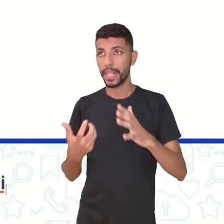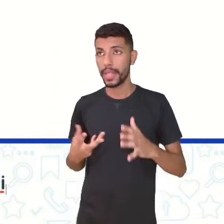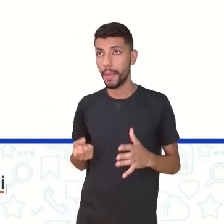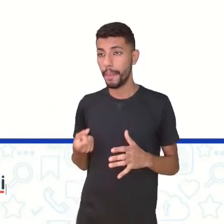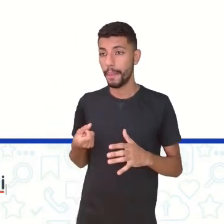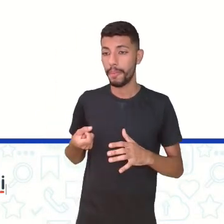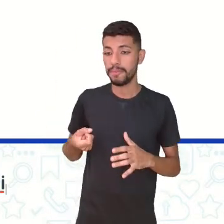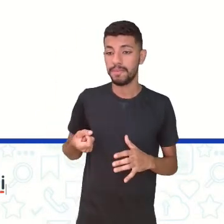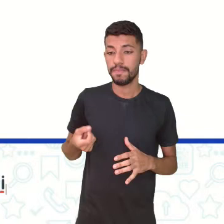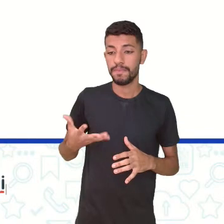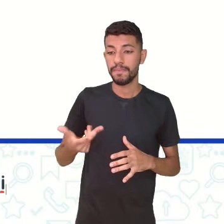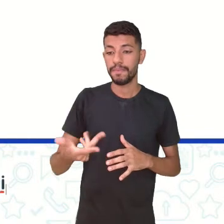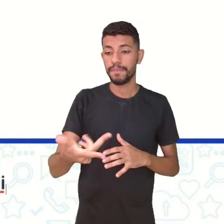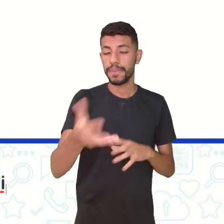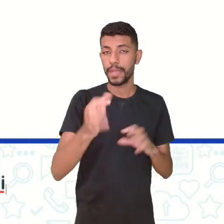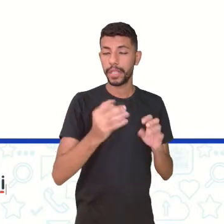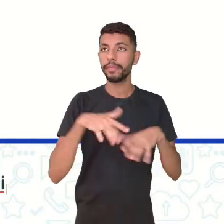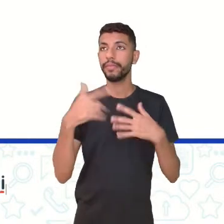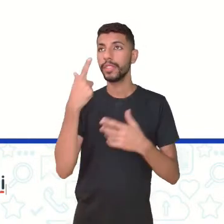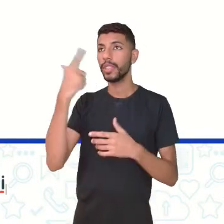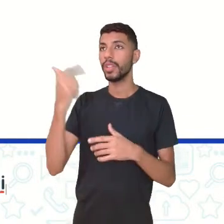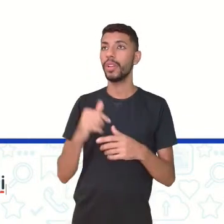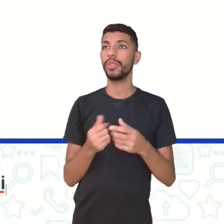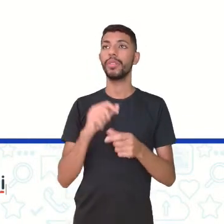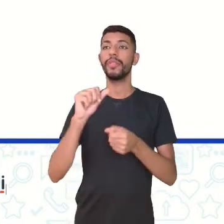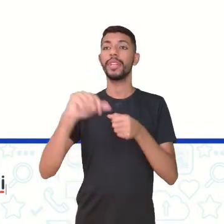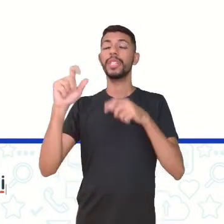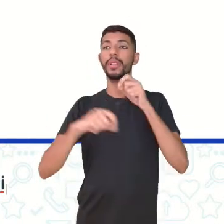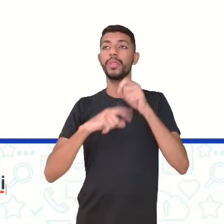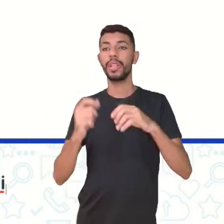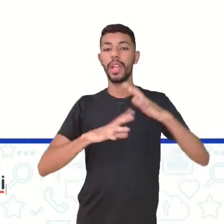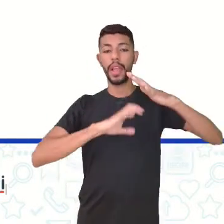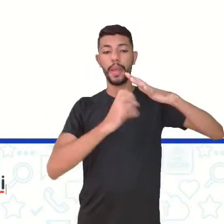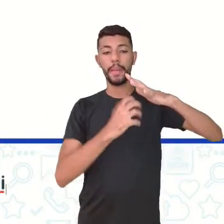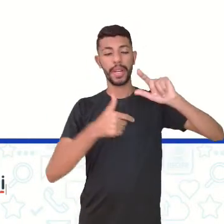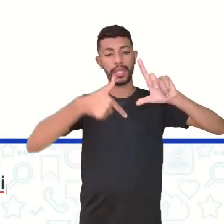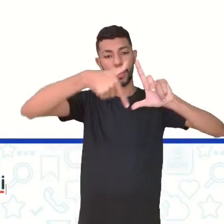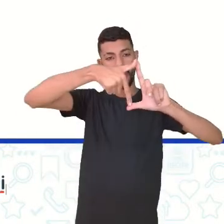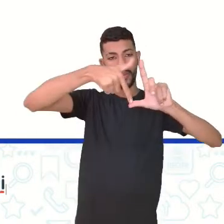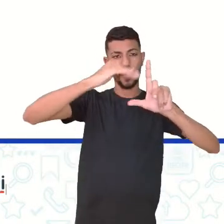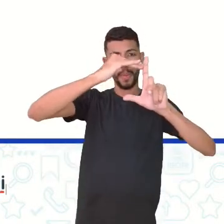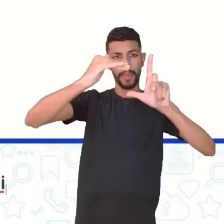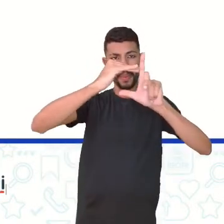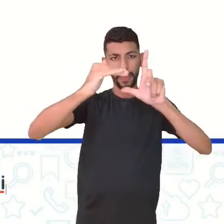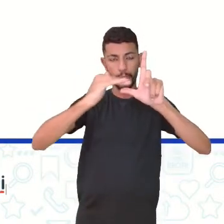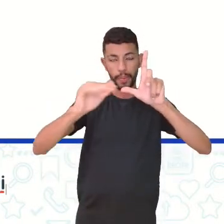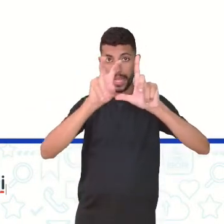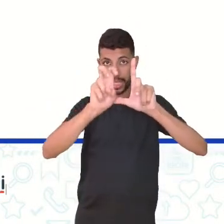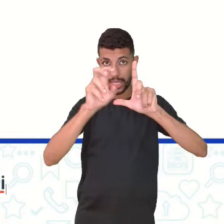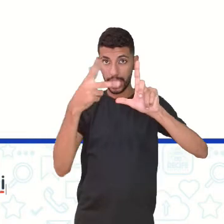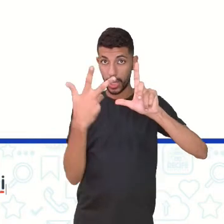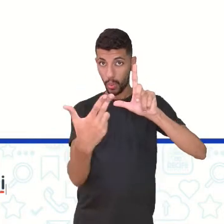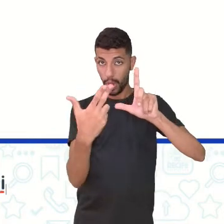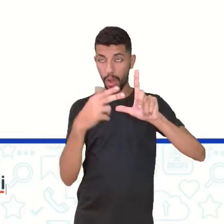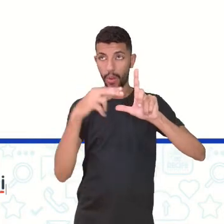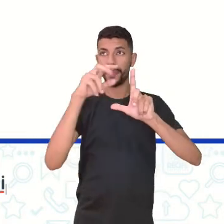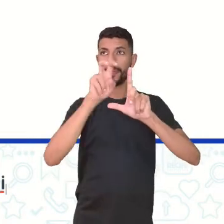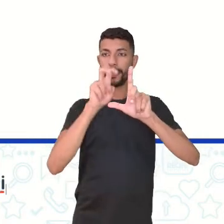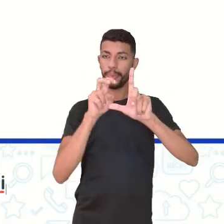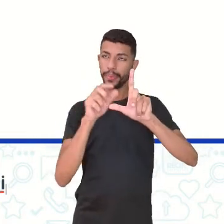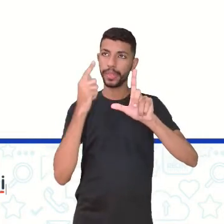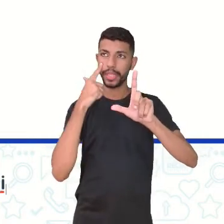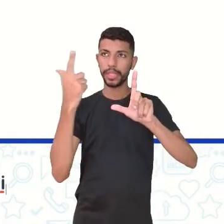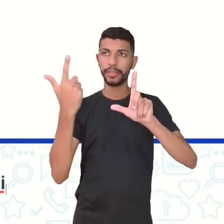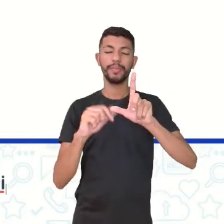Vou dividir essa empresa em 5 partes iguais e ele disse que 1/5 dessa produção é